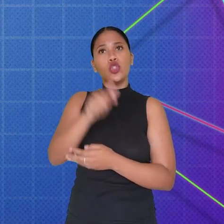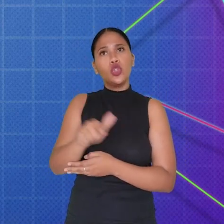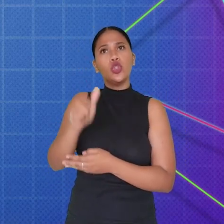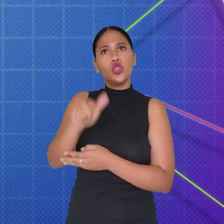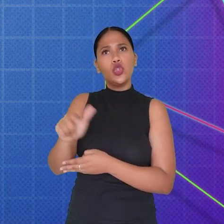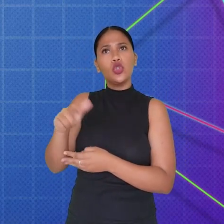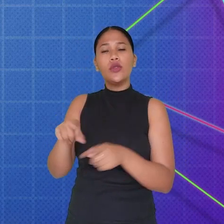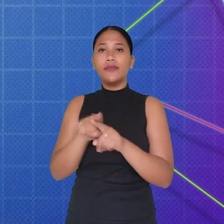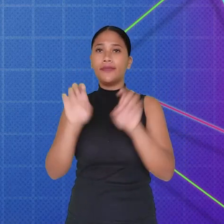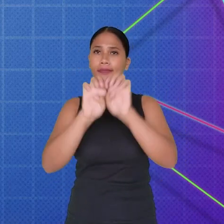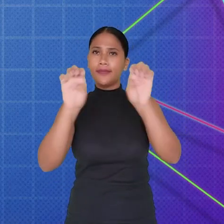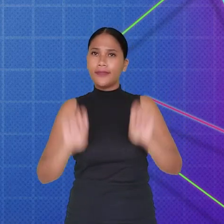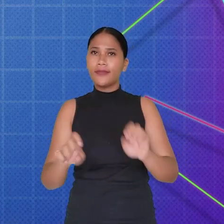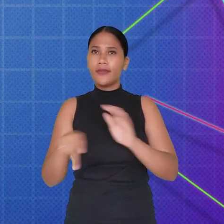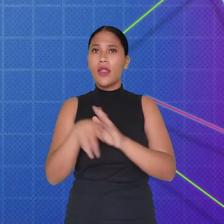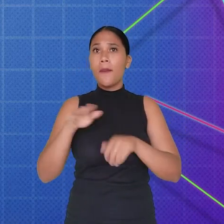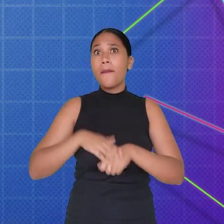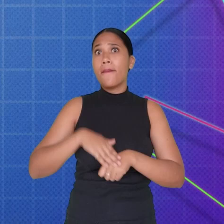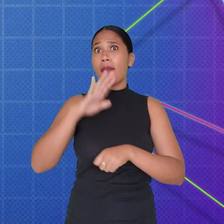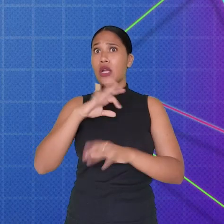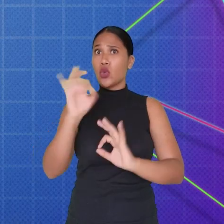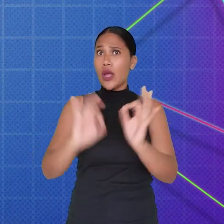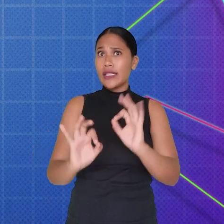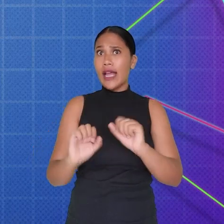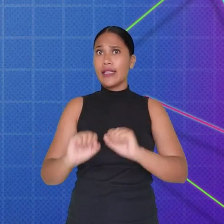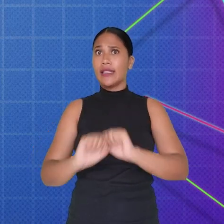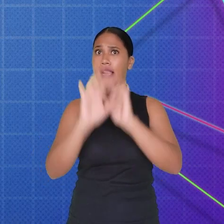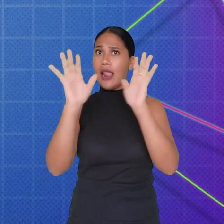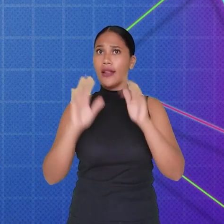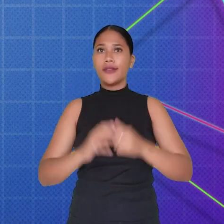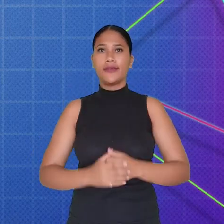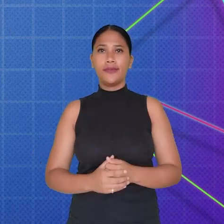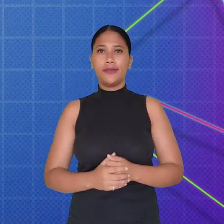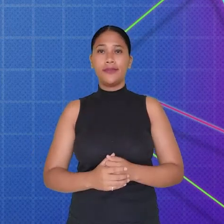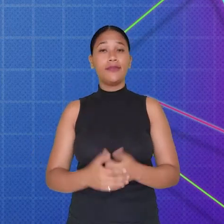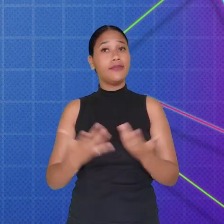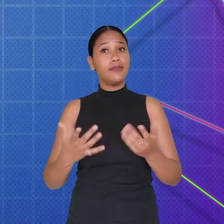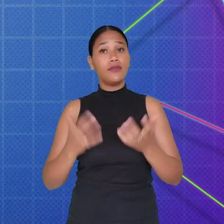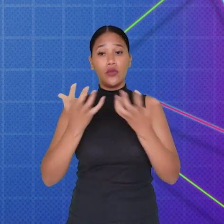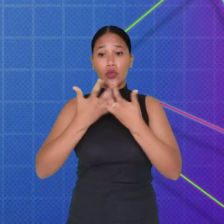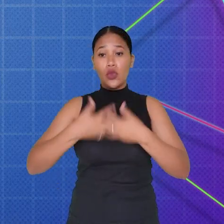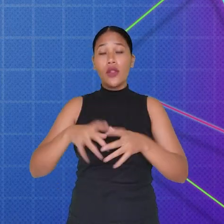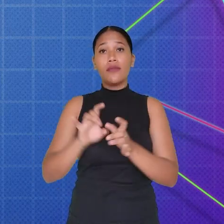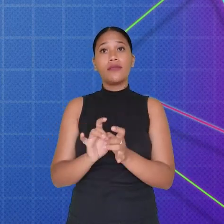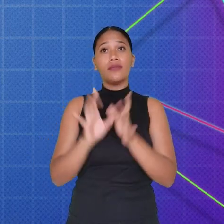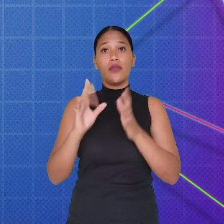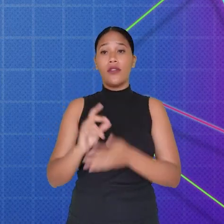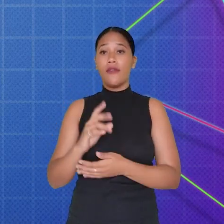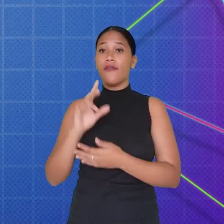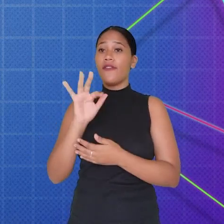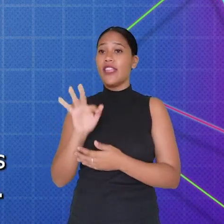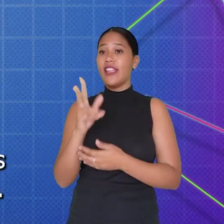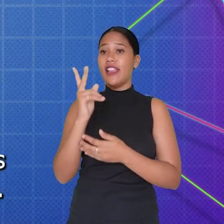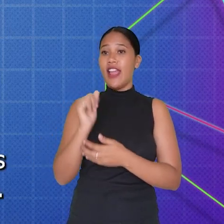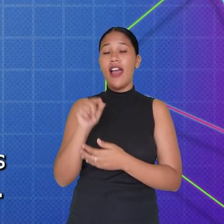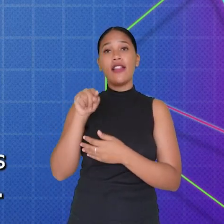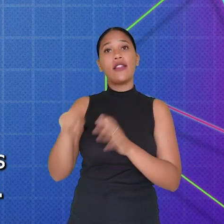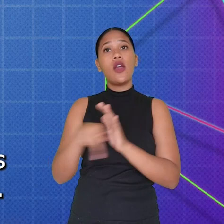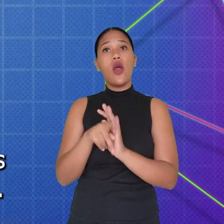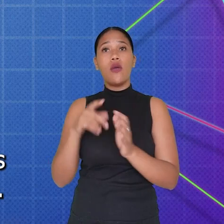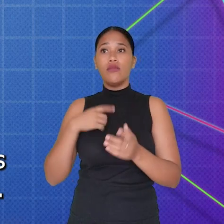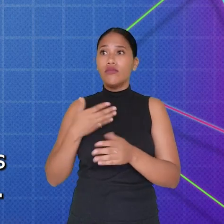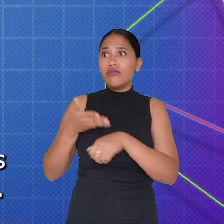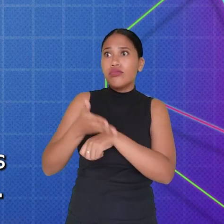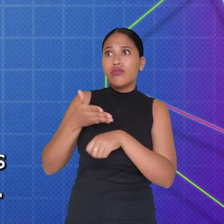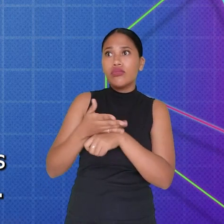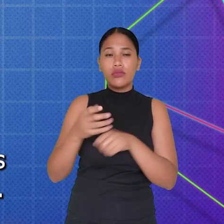e a criação de estruturas de classes mais organizadas e claras. A herança funciona permitindo que a classe filha acesse e utilize os